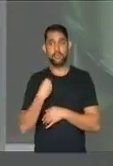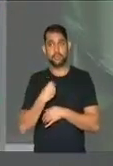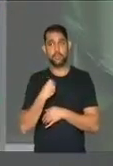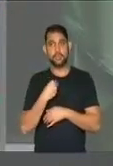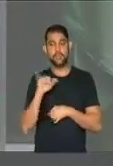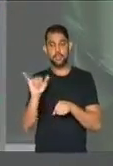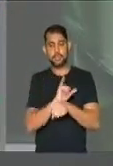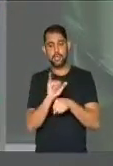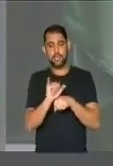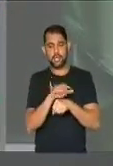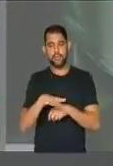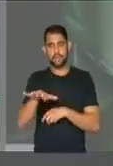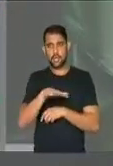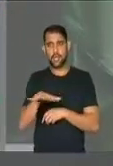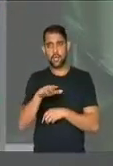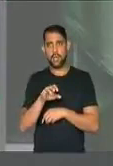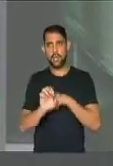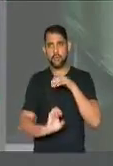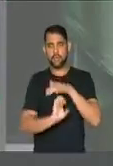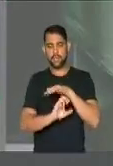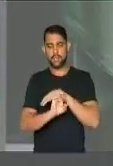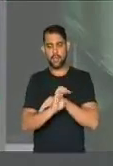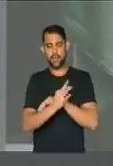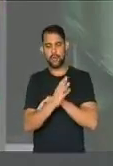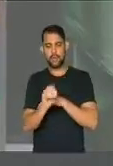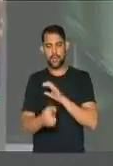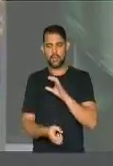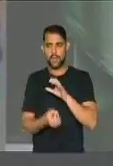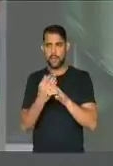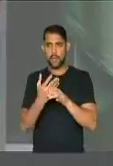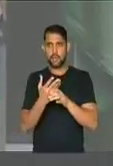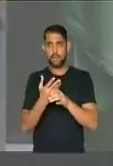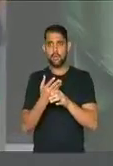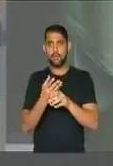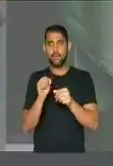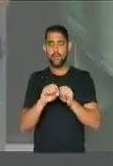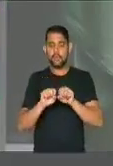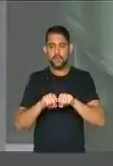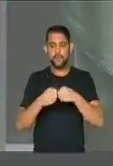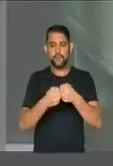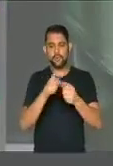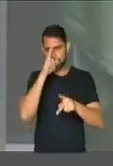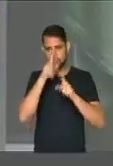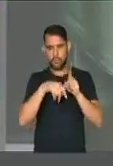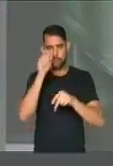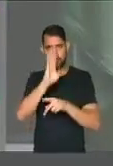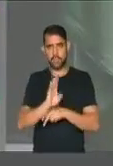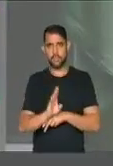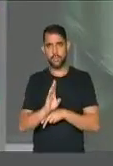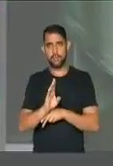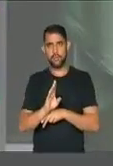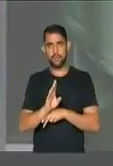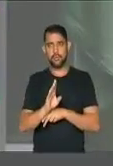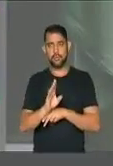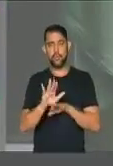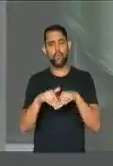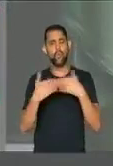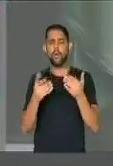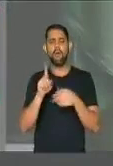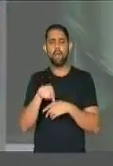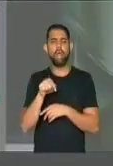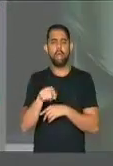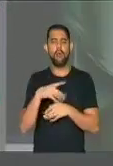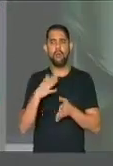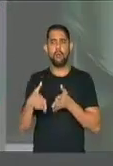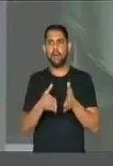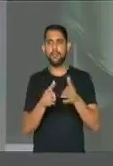absolutamente estratégico. A Eletrobras foi constituída com o esforço dos brasileiros. Qual é